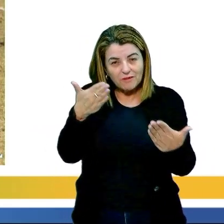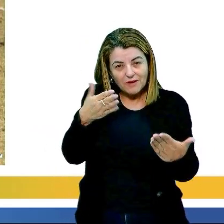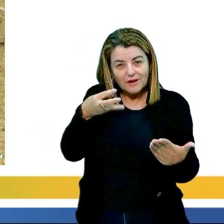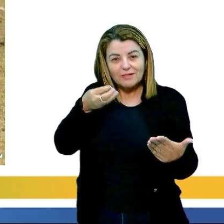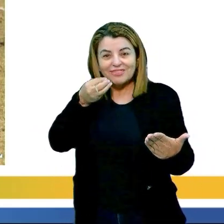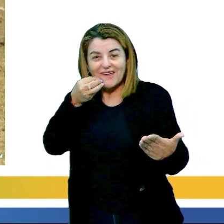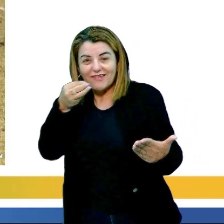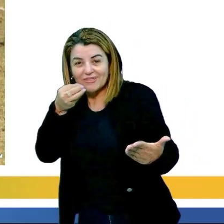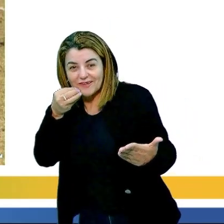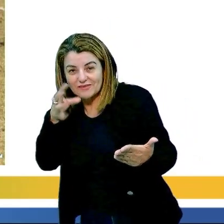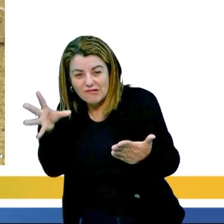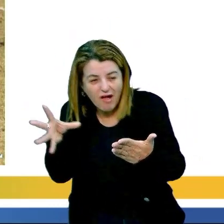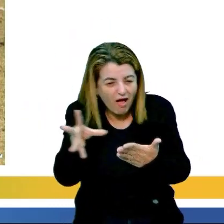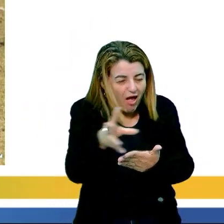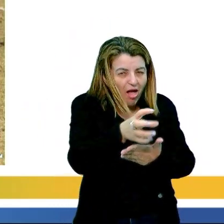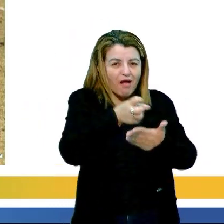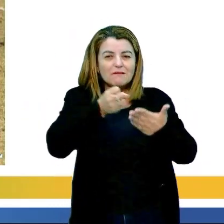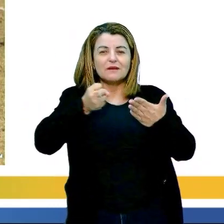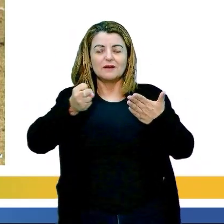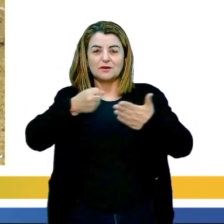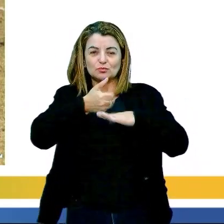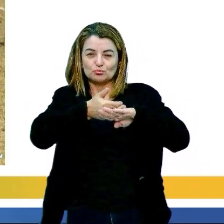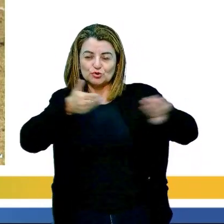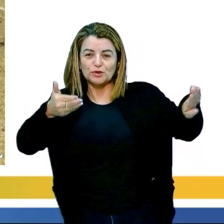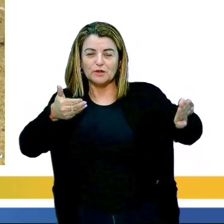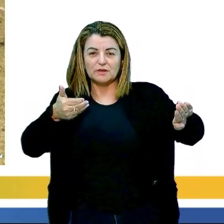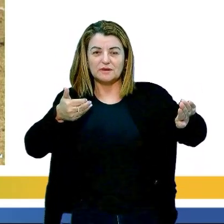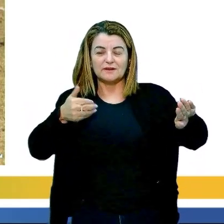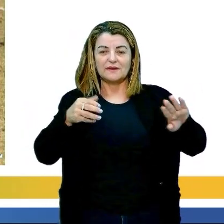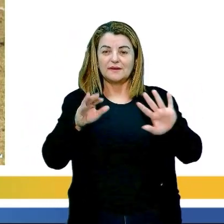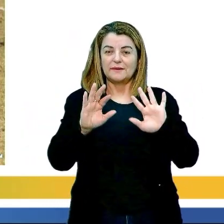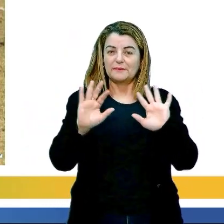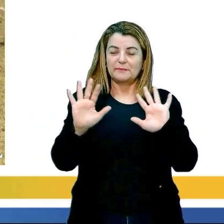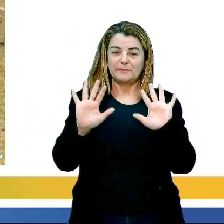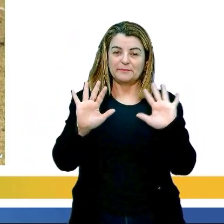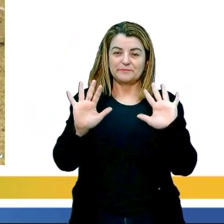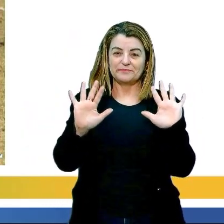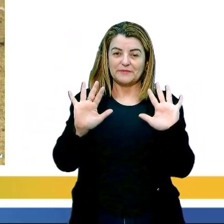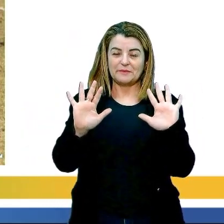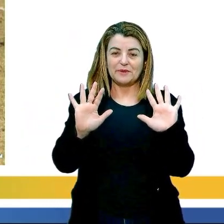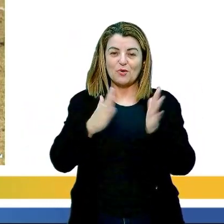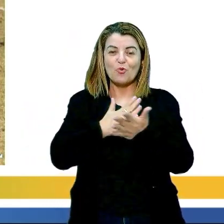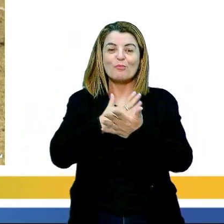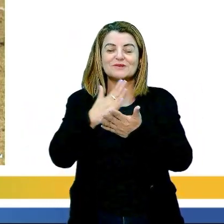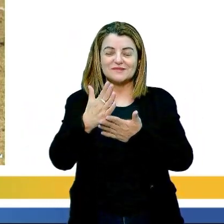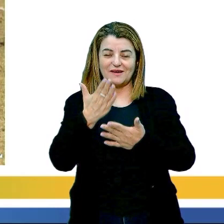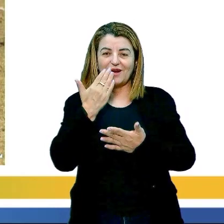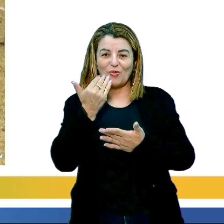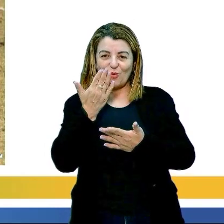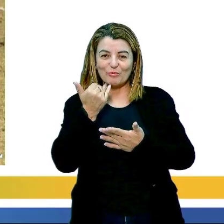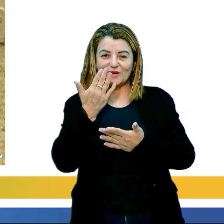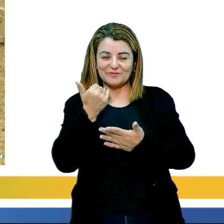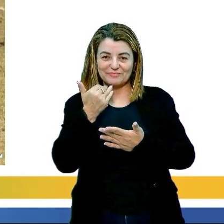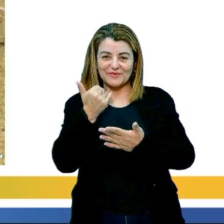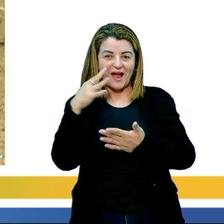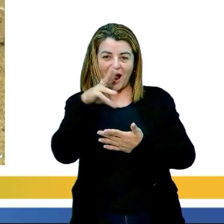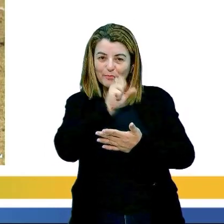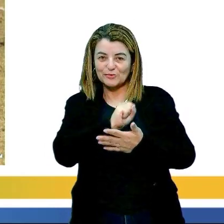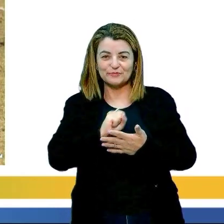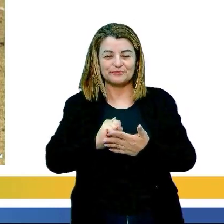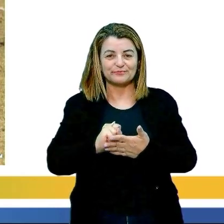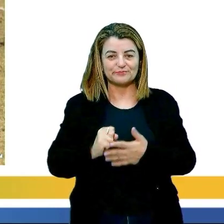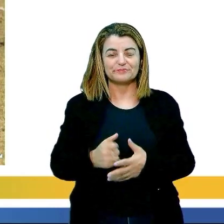tentando tirar os leões dali de perto da presa, que é para poder elas começarem a comer o quanto